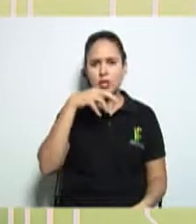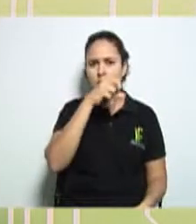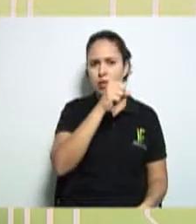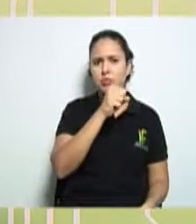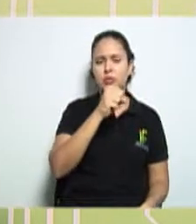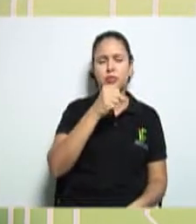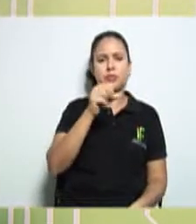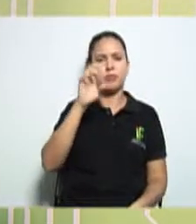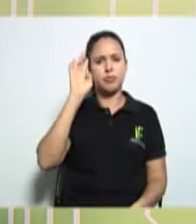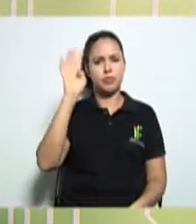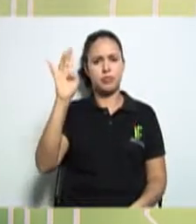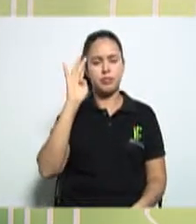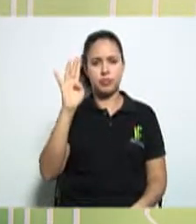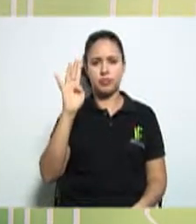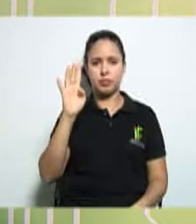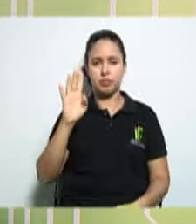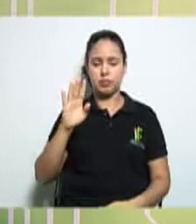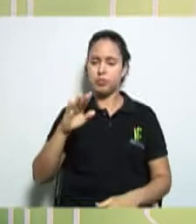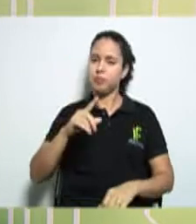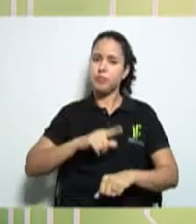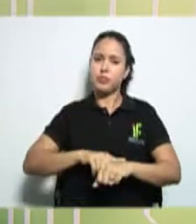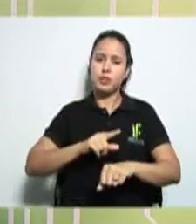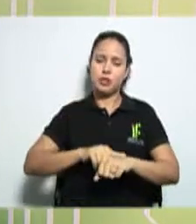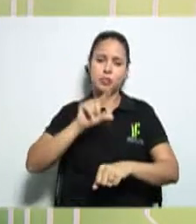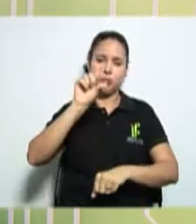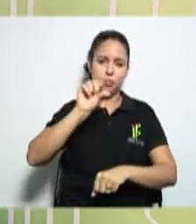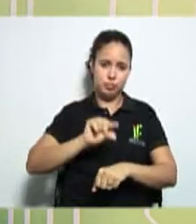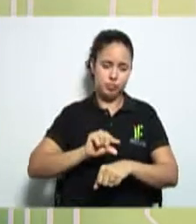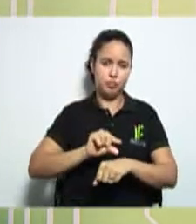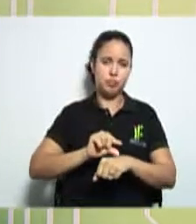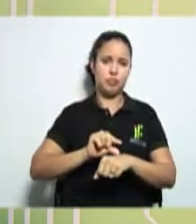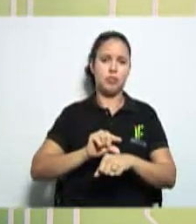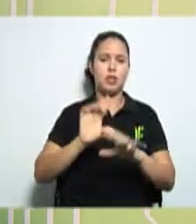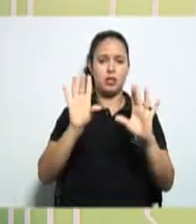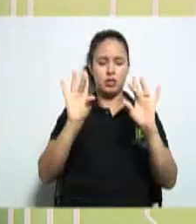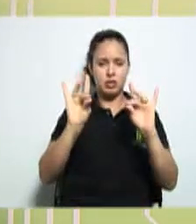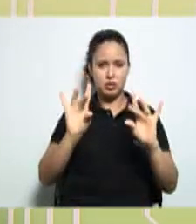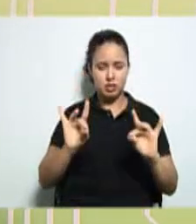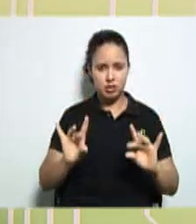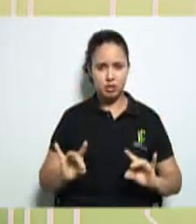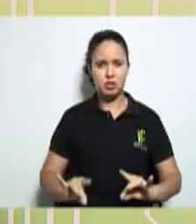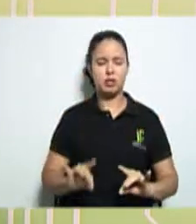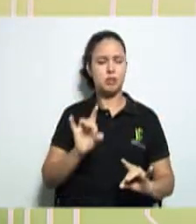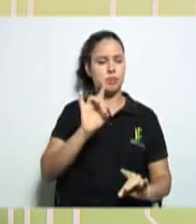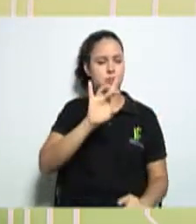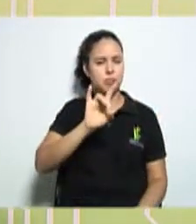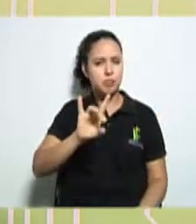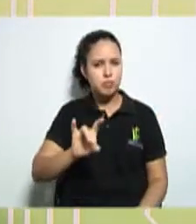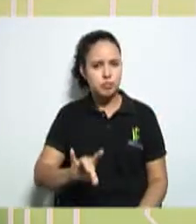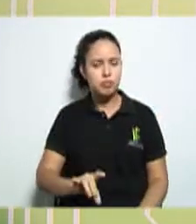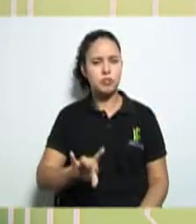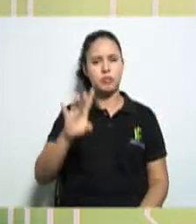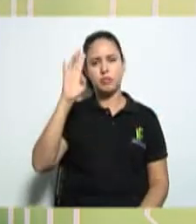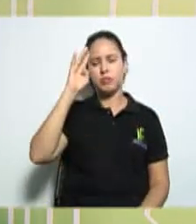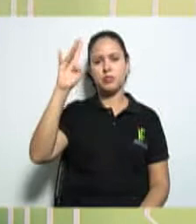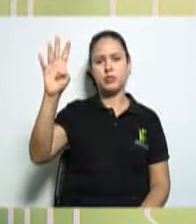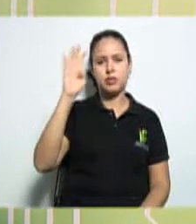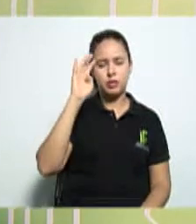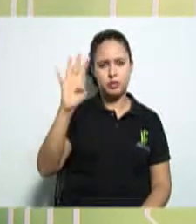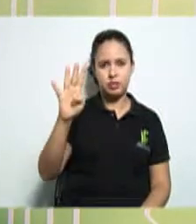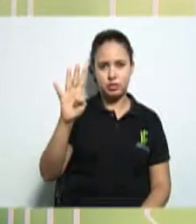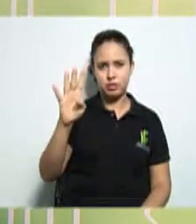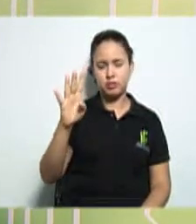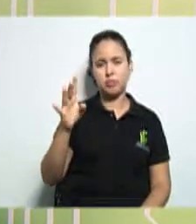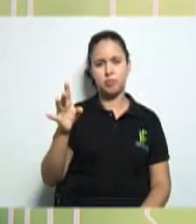teorias. Nosso tempo aqui não vai dar tempo da gente detalhar, esmiuçar todas as questões, principalmente da